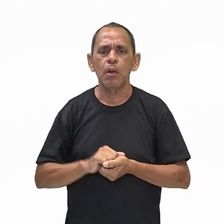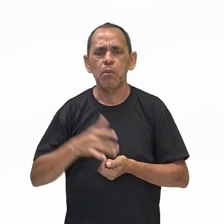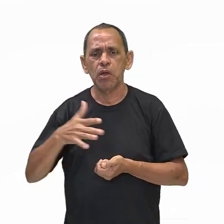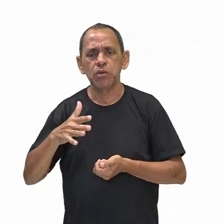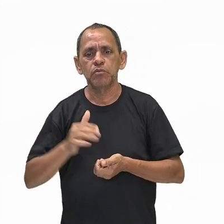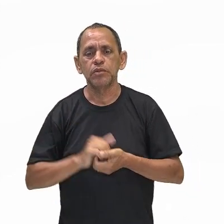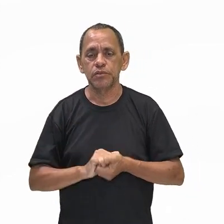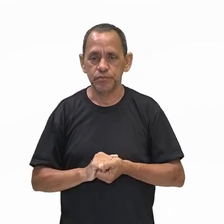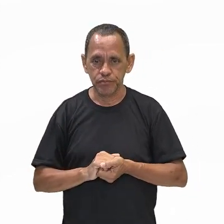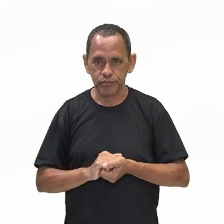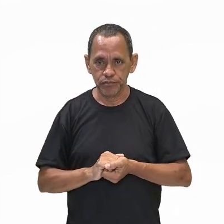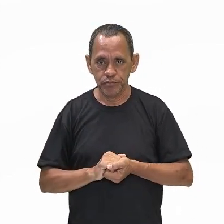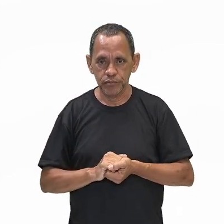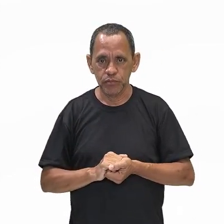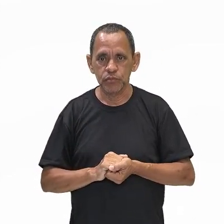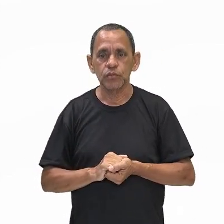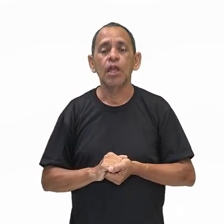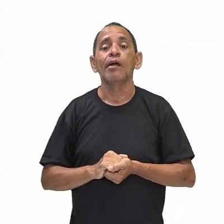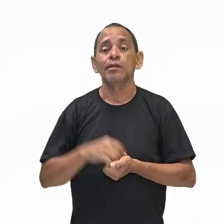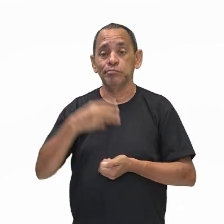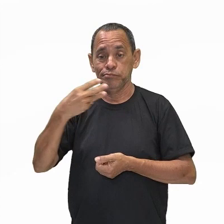de